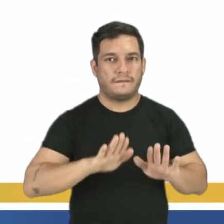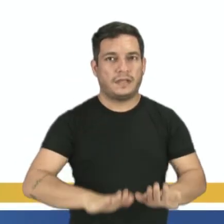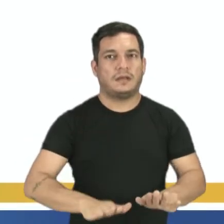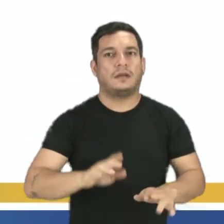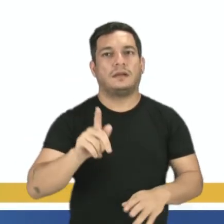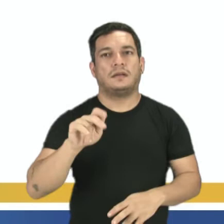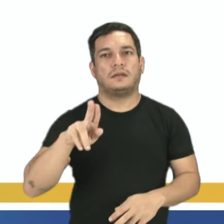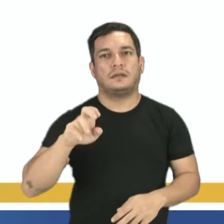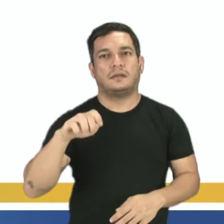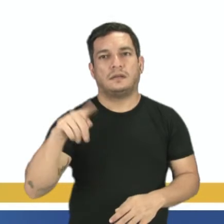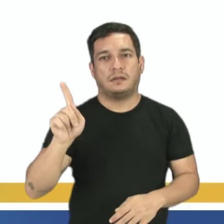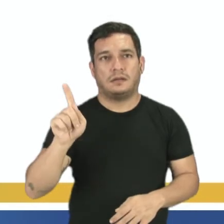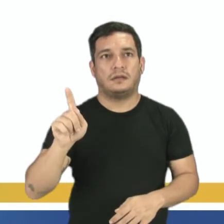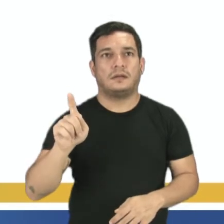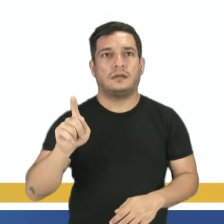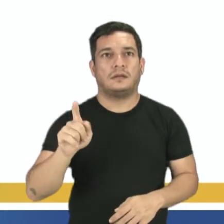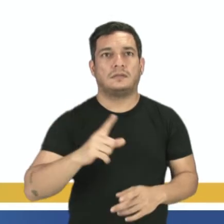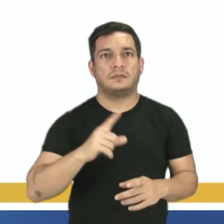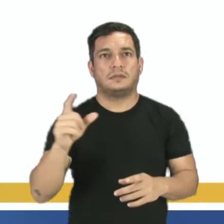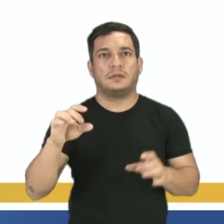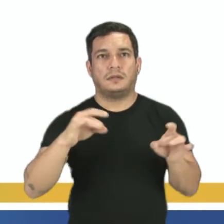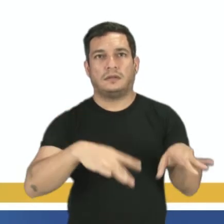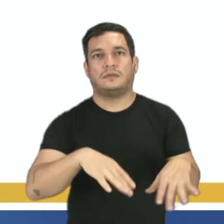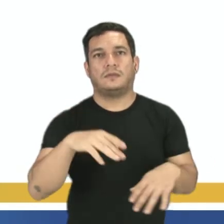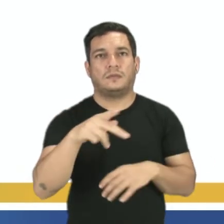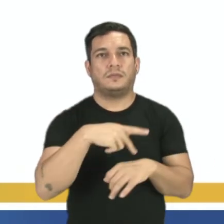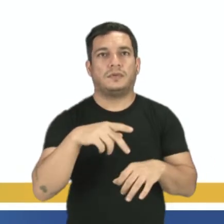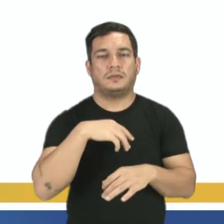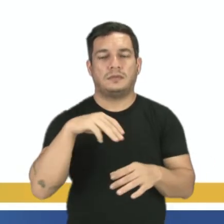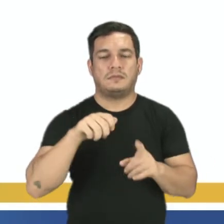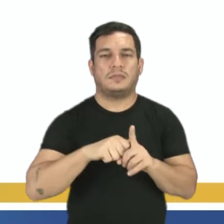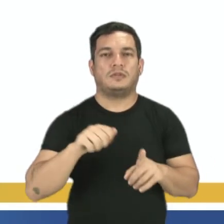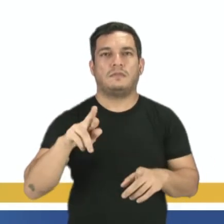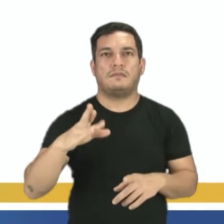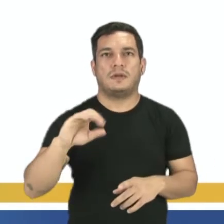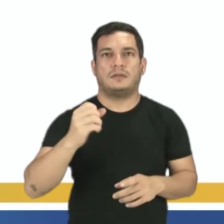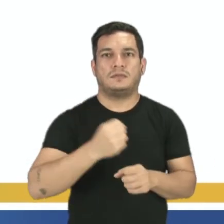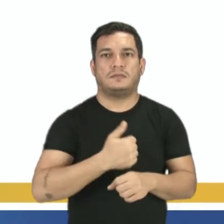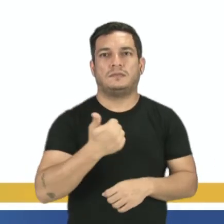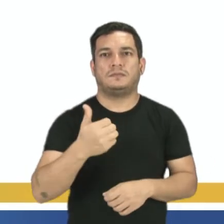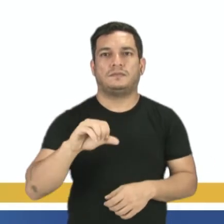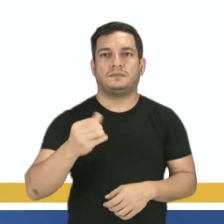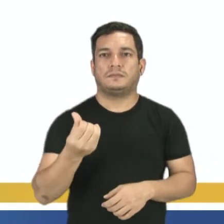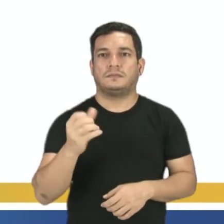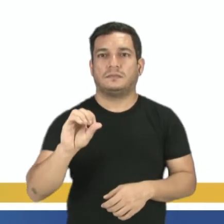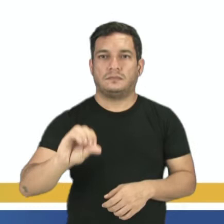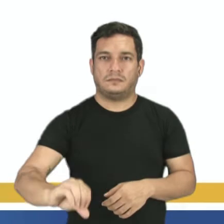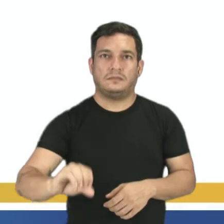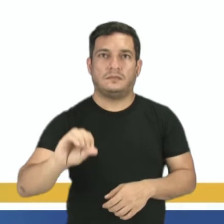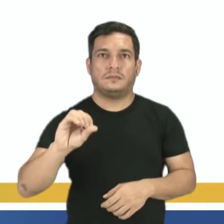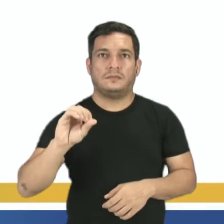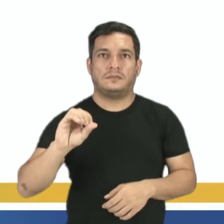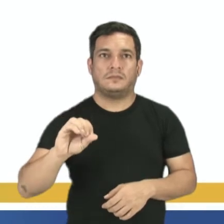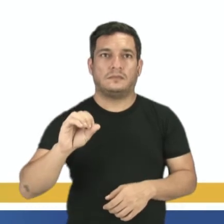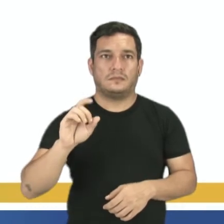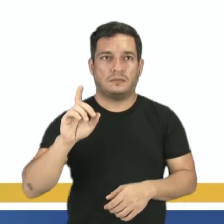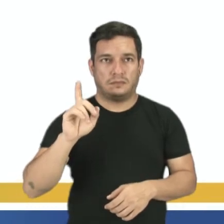aptos para ficar em Guiné Equatorial, saiu do país em março de 69. Nguema